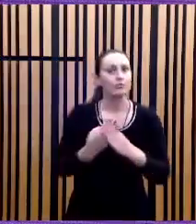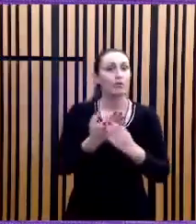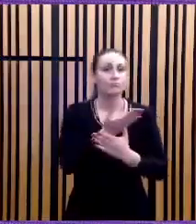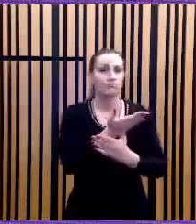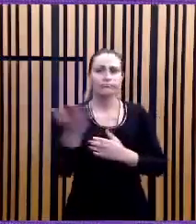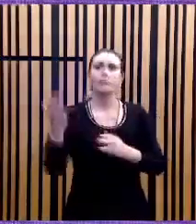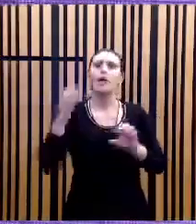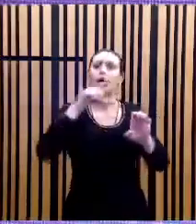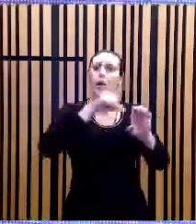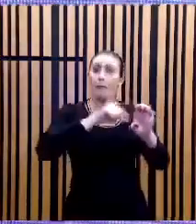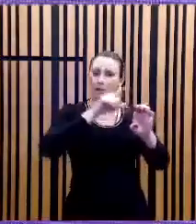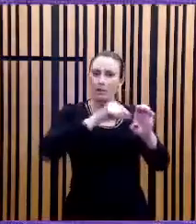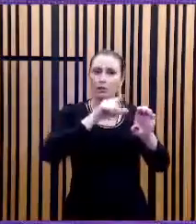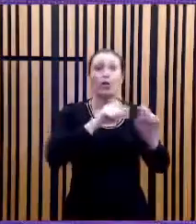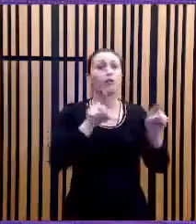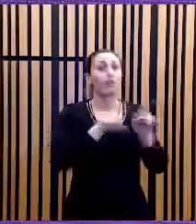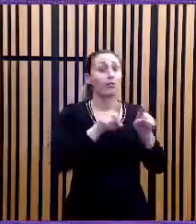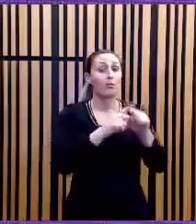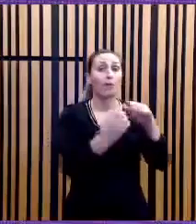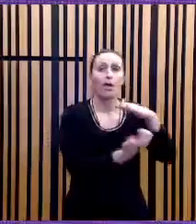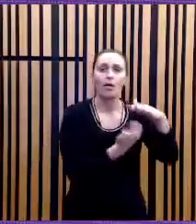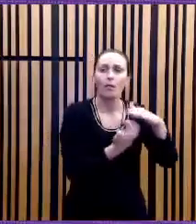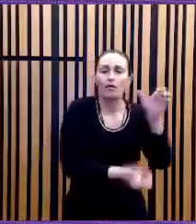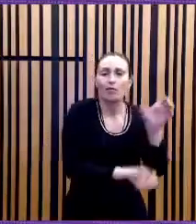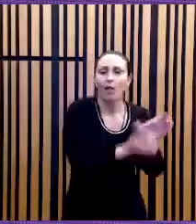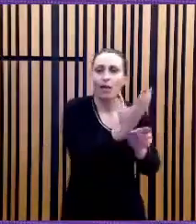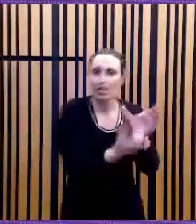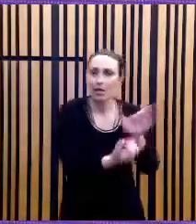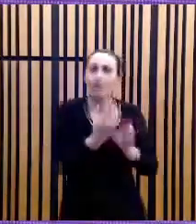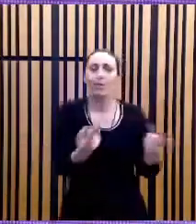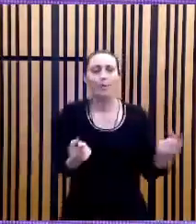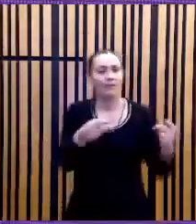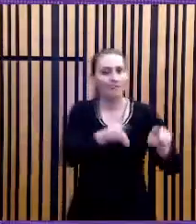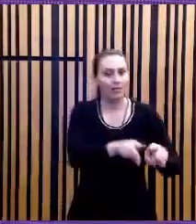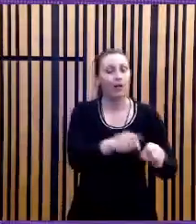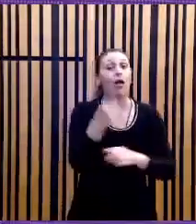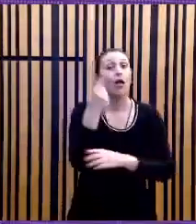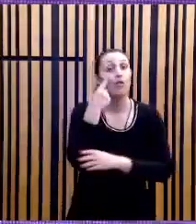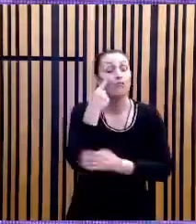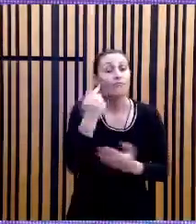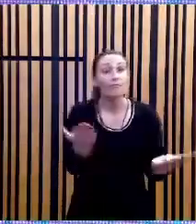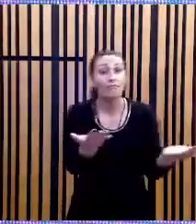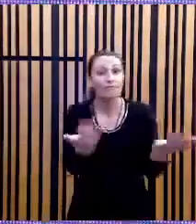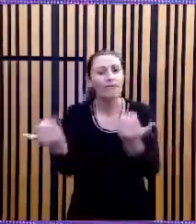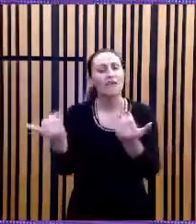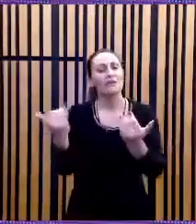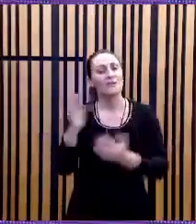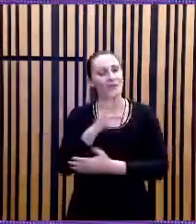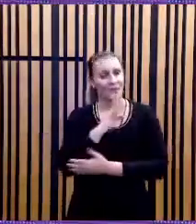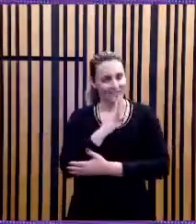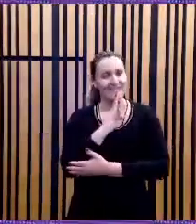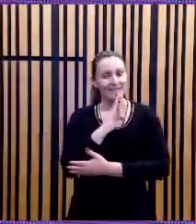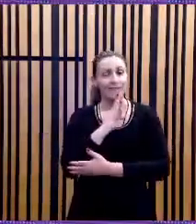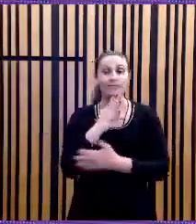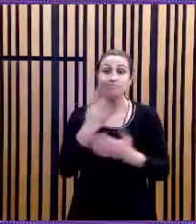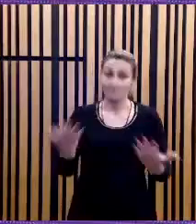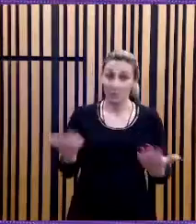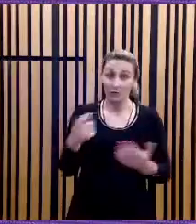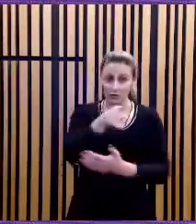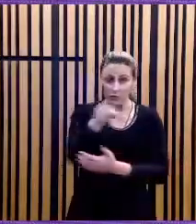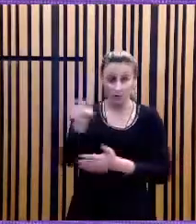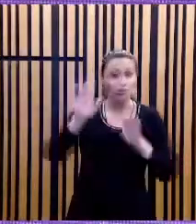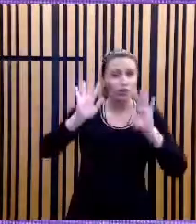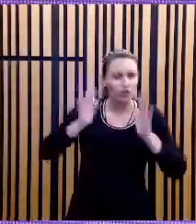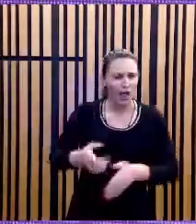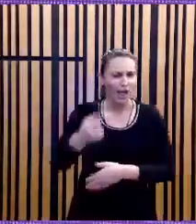e intraempreendedores. Vamos conhecer o parque e entender melhor essas oportunidades. Afinal, vocês já ouviram